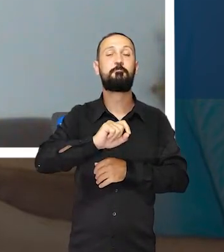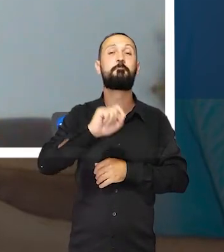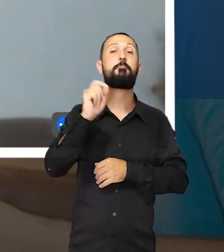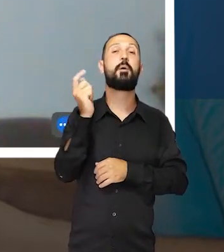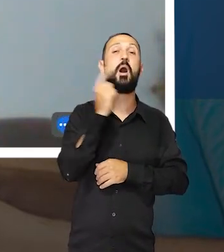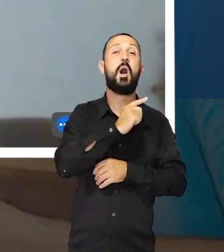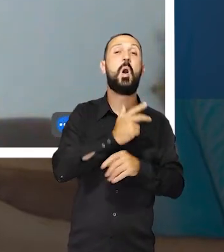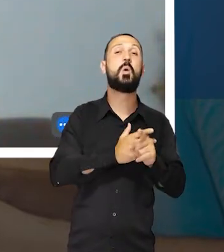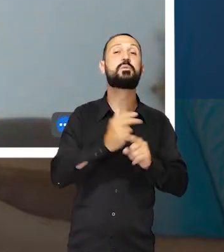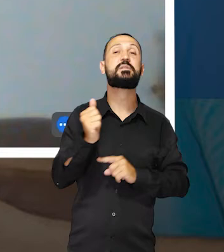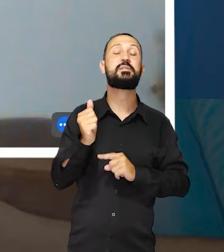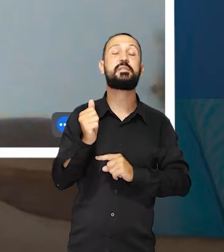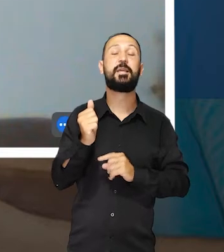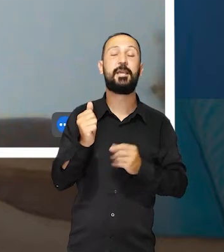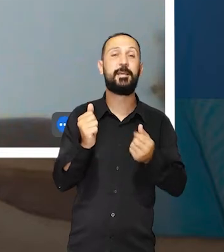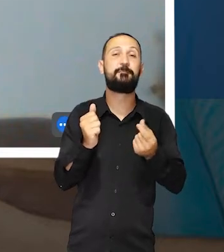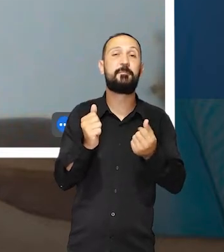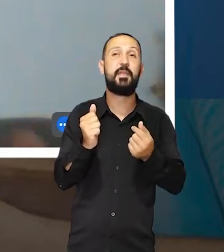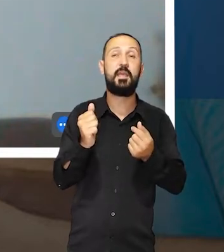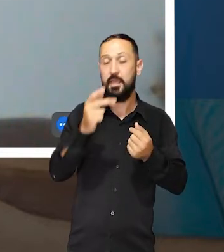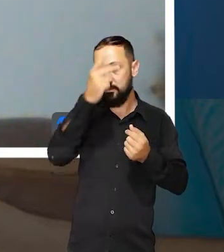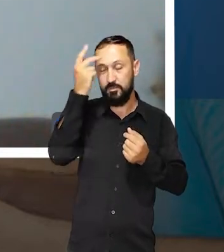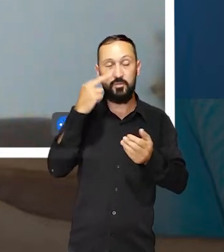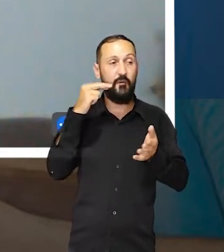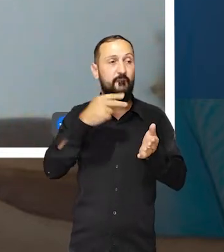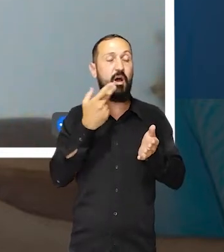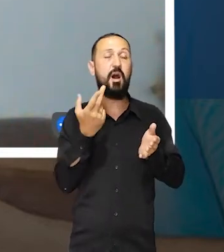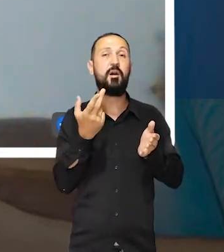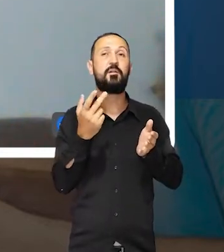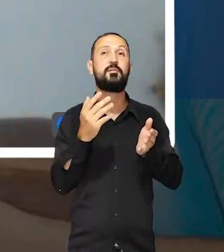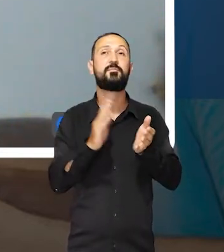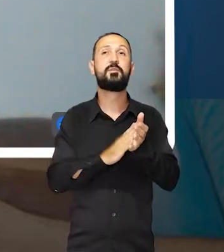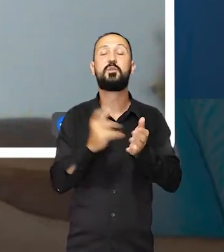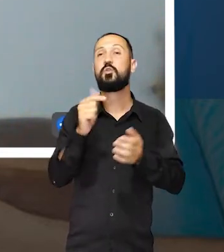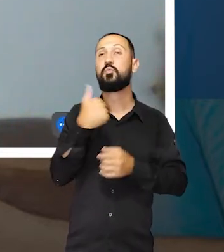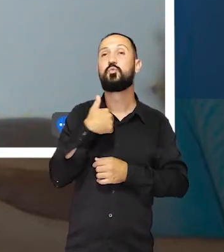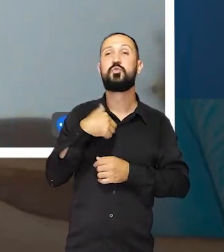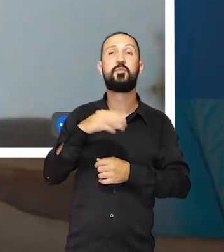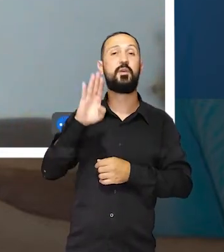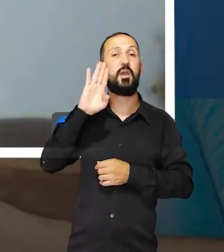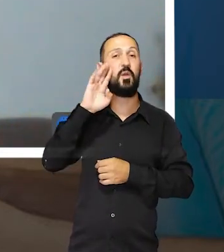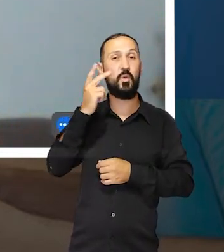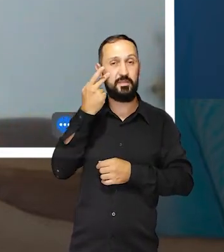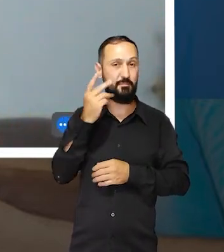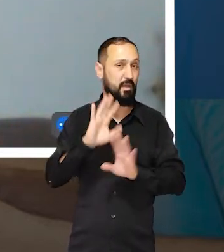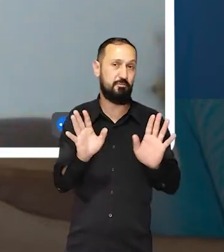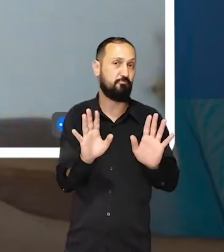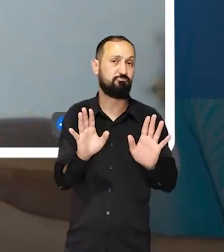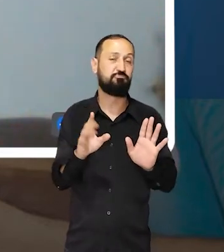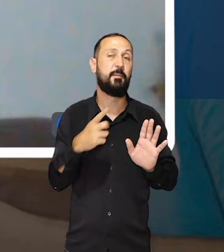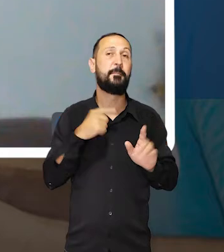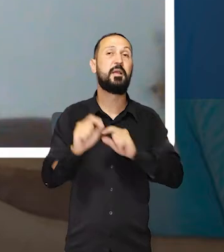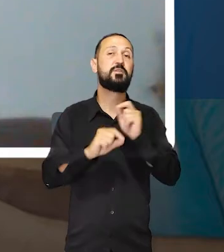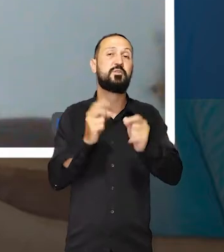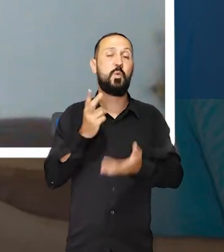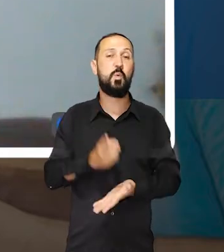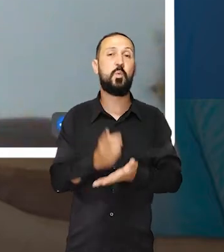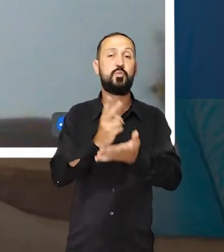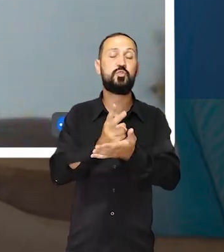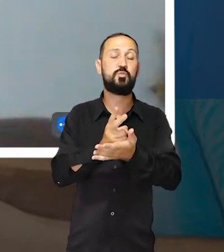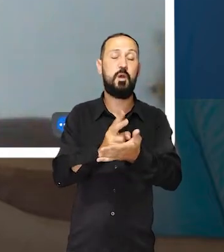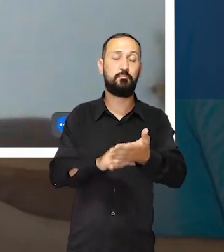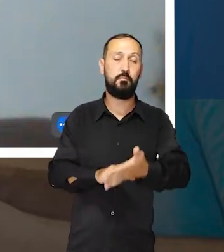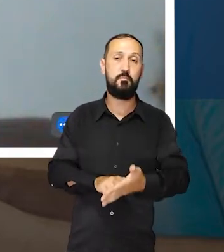para conseguir esse reconhecimento. E eu não digo só o reconhecimento, é para conseguir